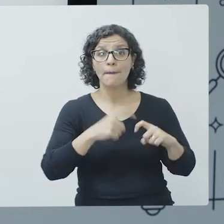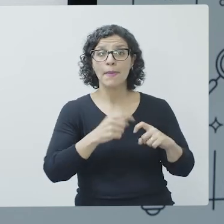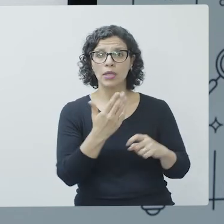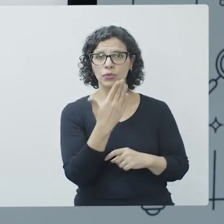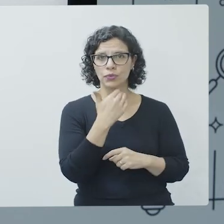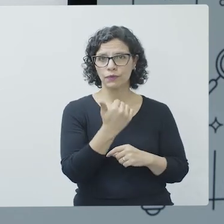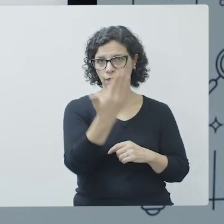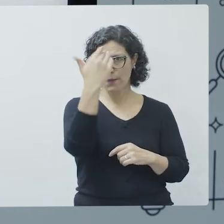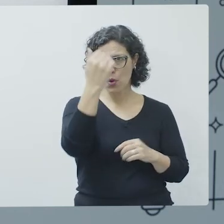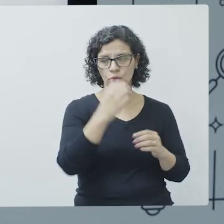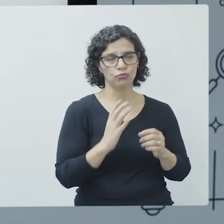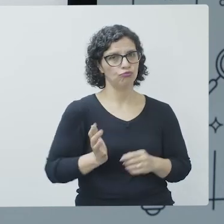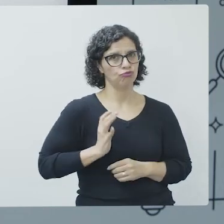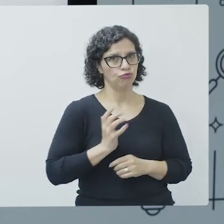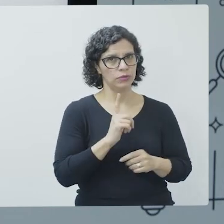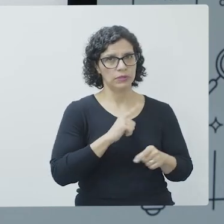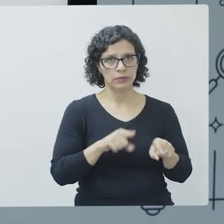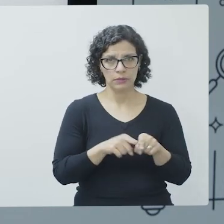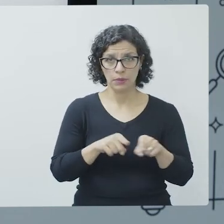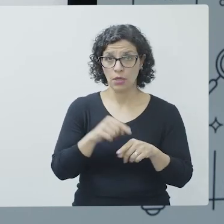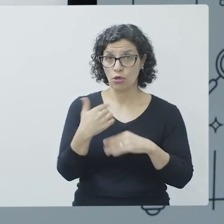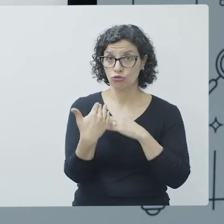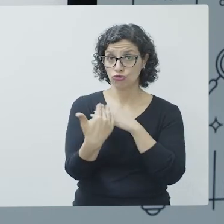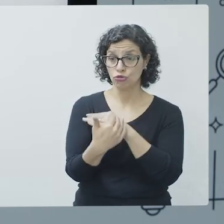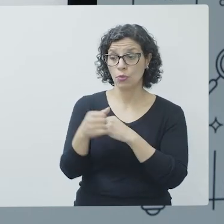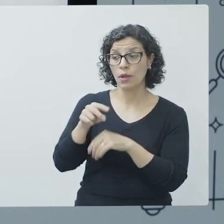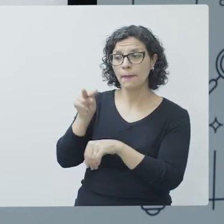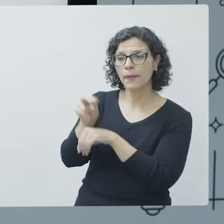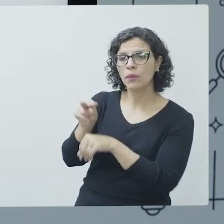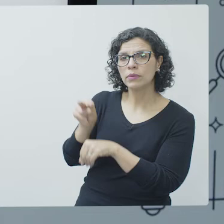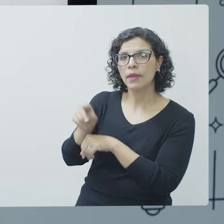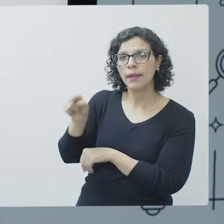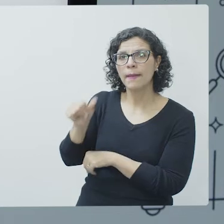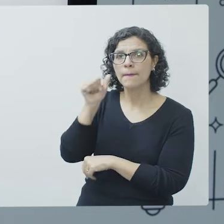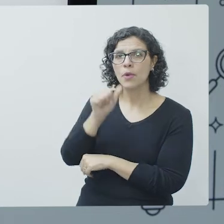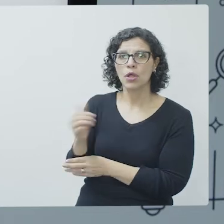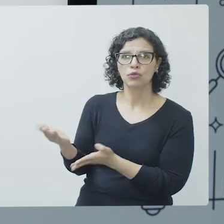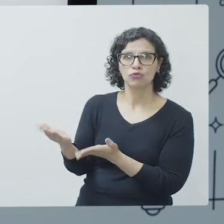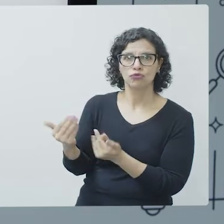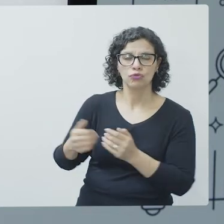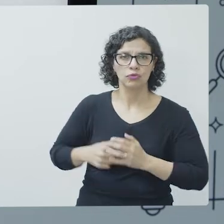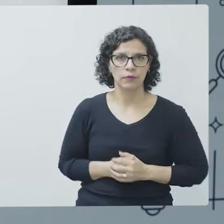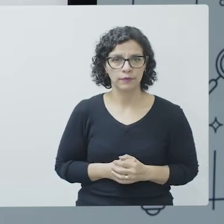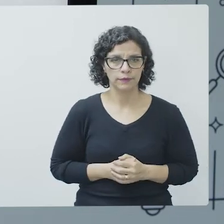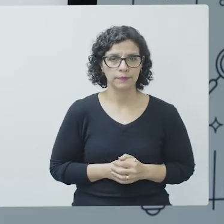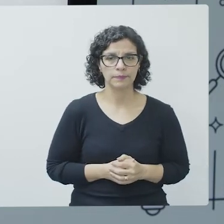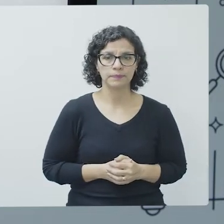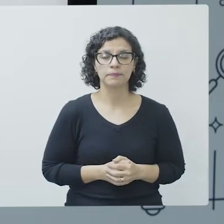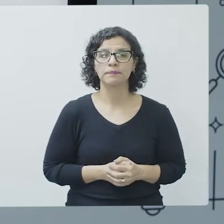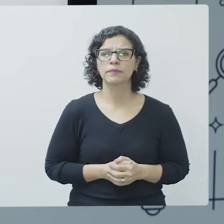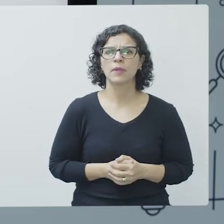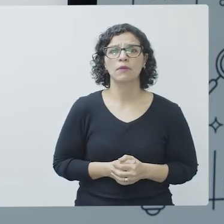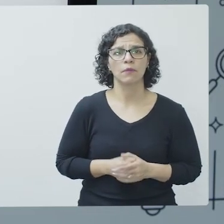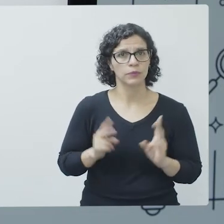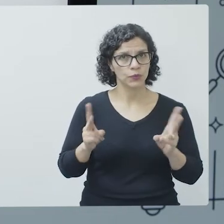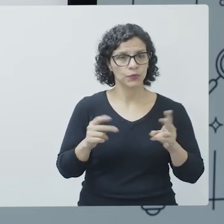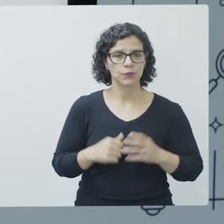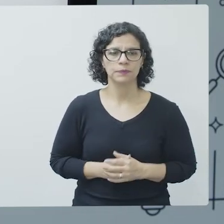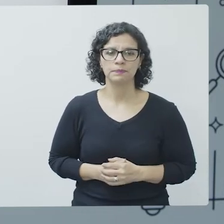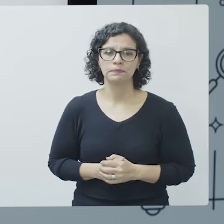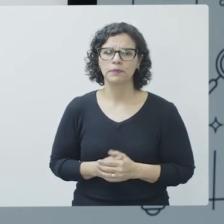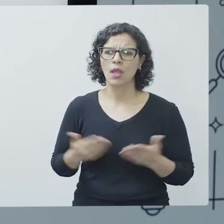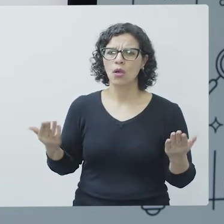médico bem famoso. E agora ele foi chamado ali para atender esta menina, ok? Então vamos